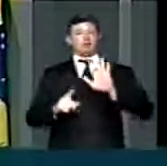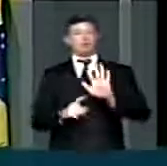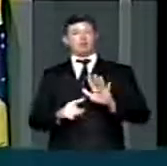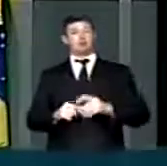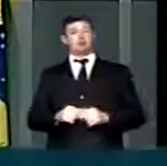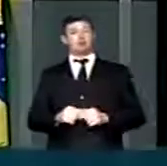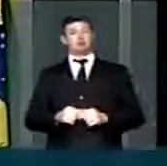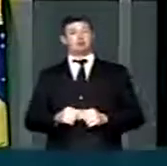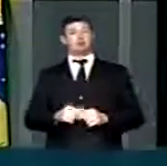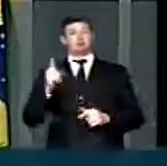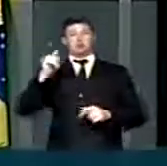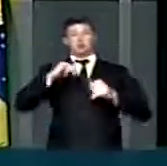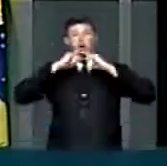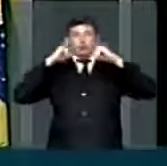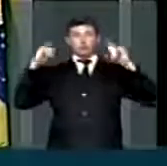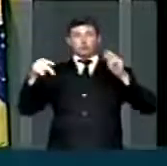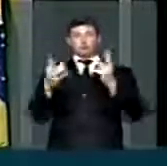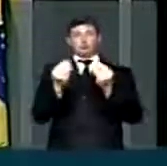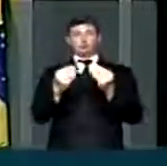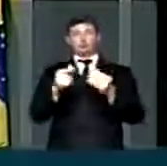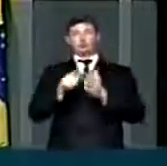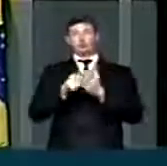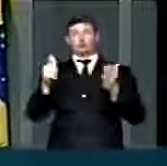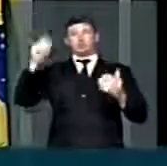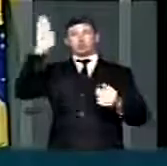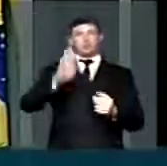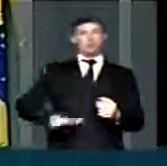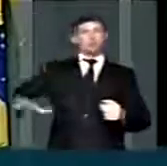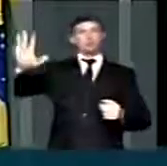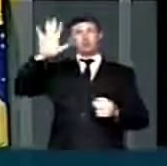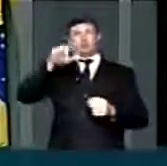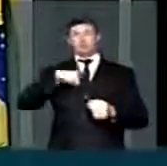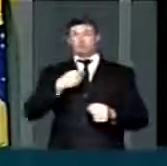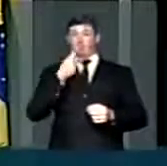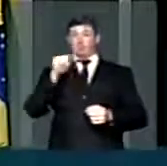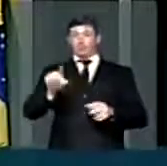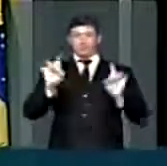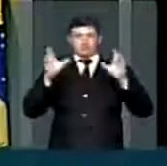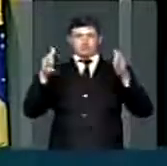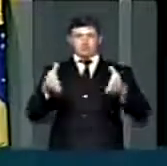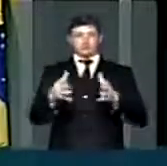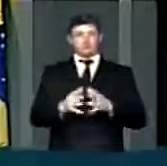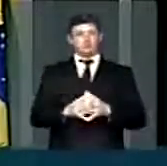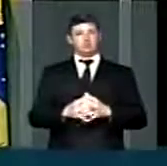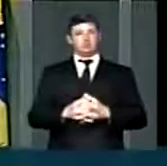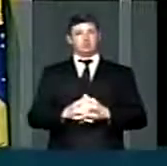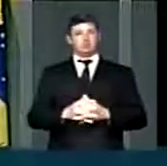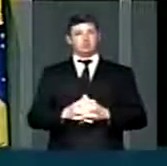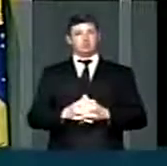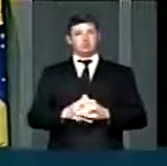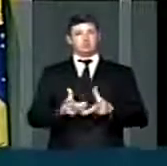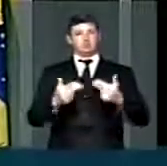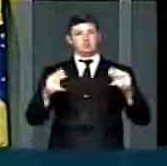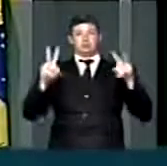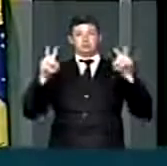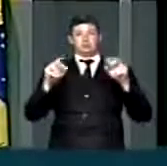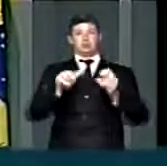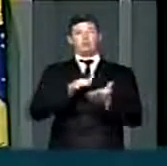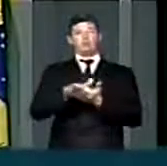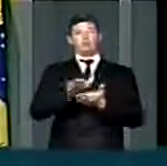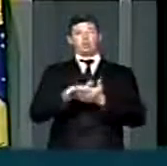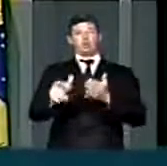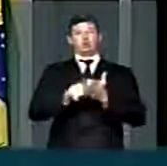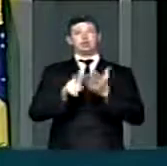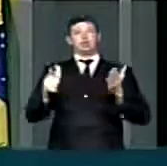foi objeto de notícia nos grandes jornais nacionais, e eu vou aqui me referir especificamente a uma matéria publicada no jornal